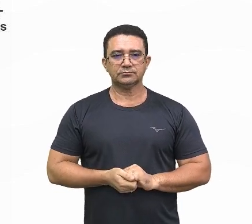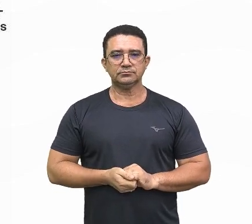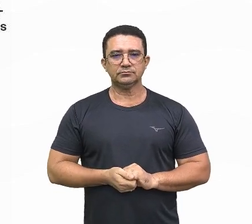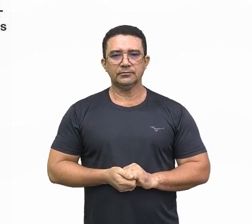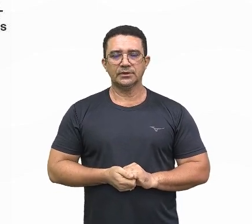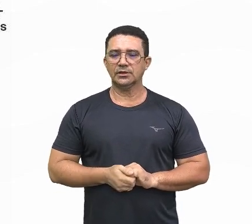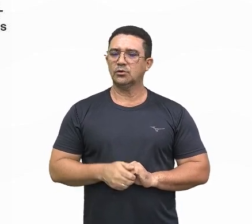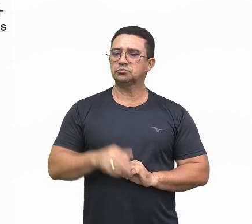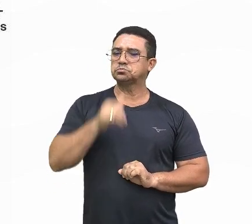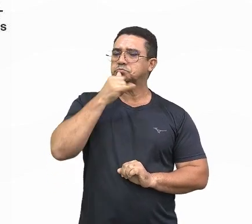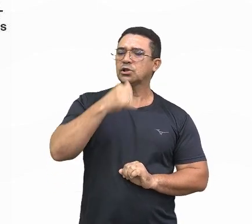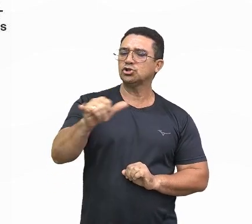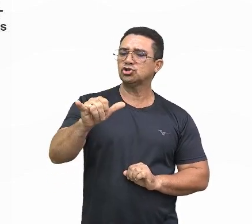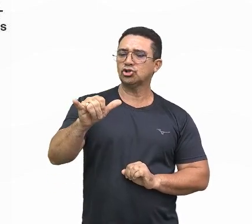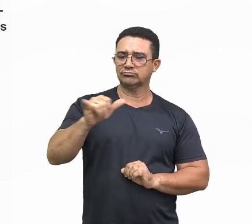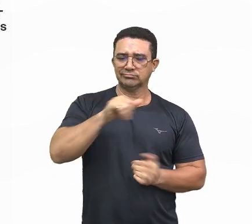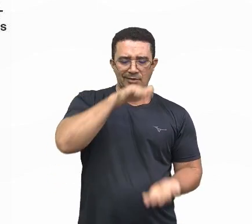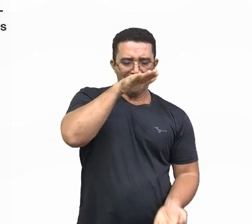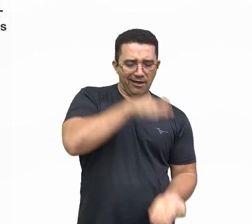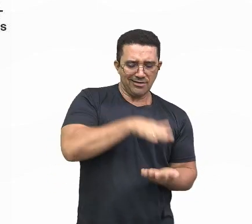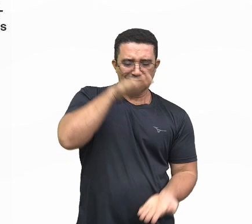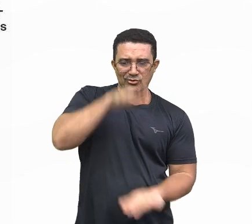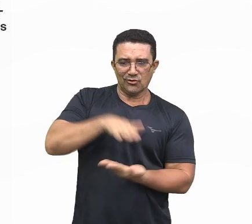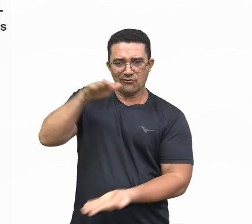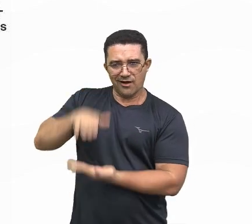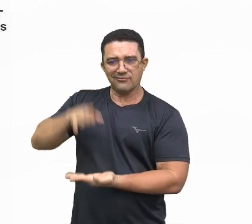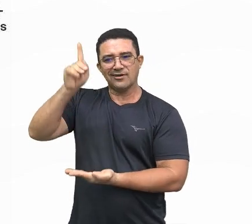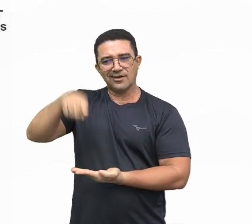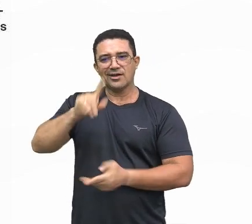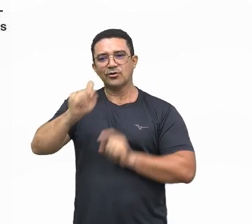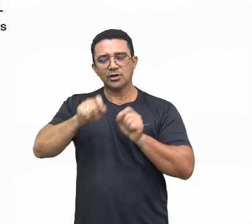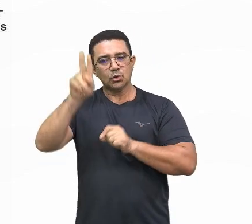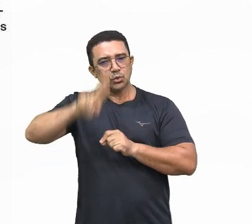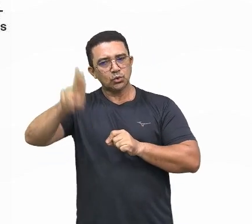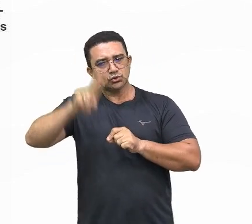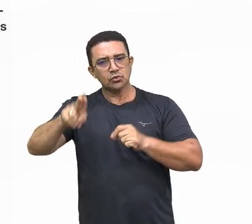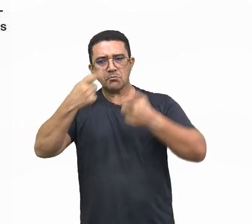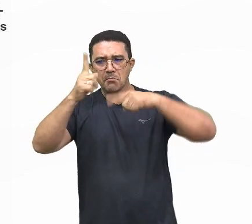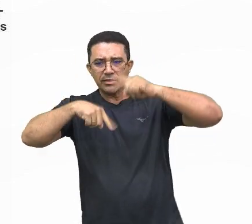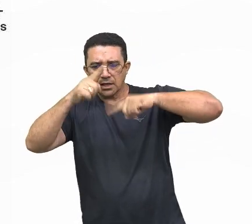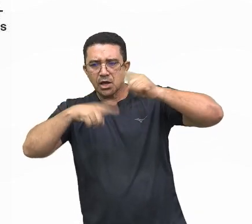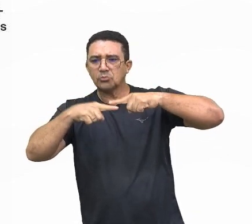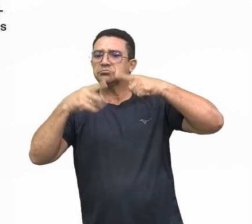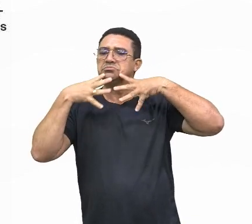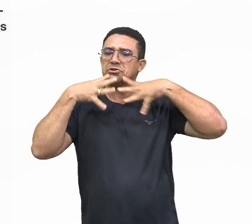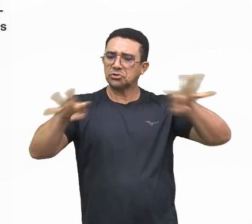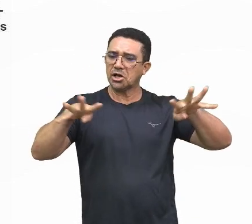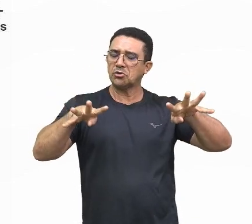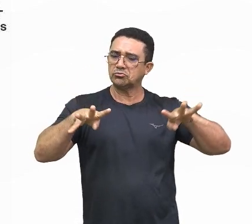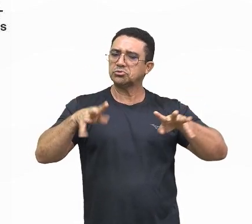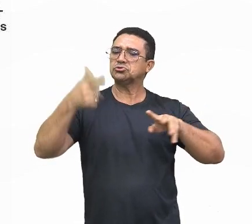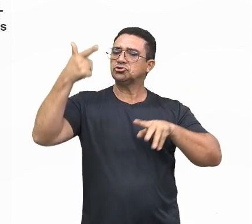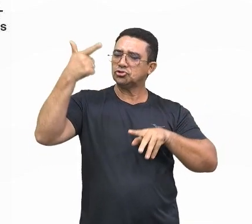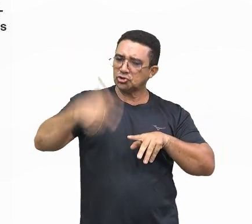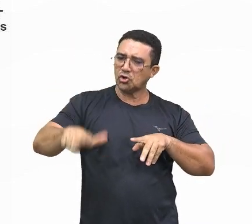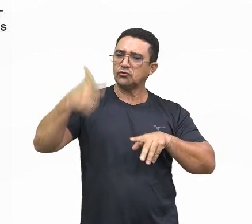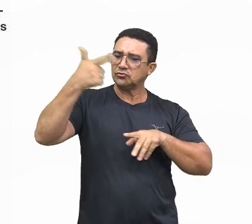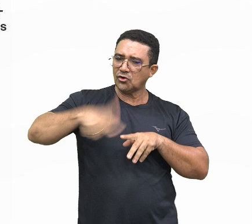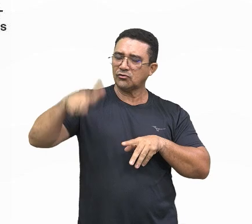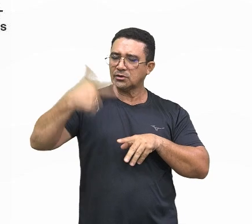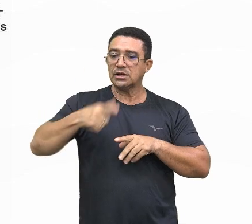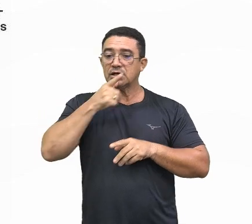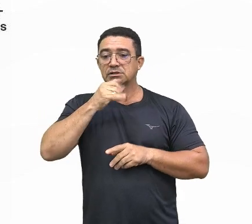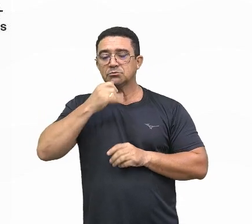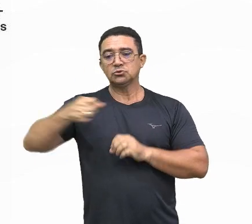energia renovável são aquelas que utilizam recursos naturais que vão se renovar a partir de um ciclo. Por exemplo, o